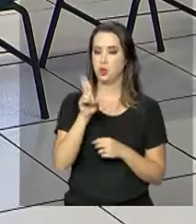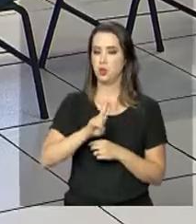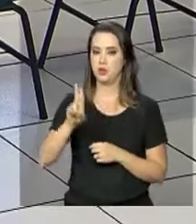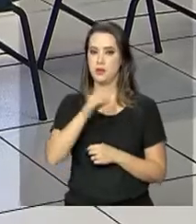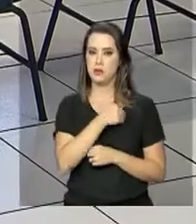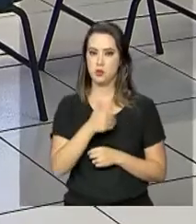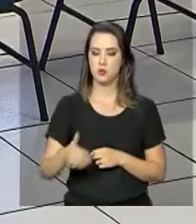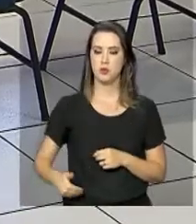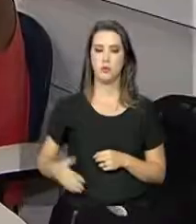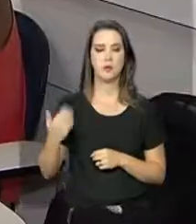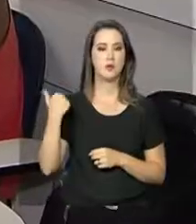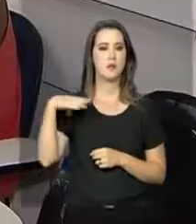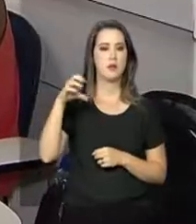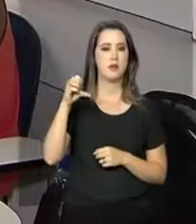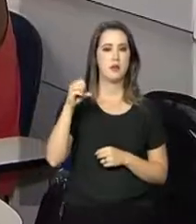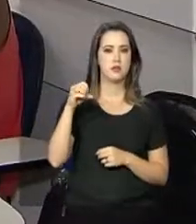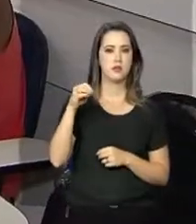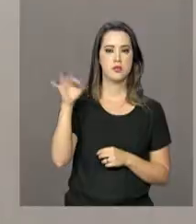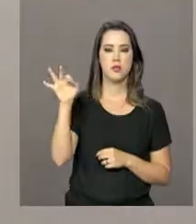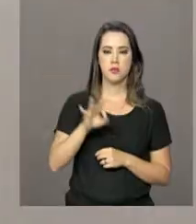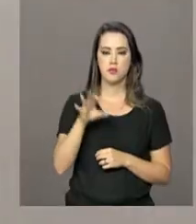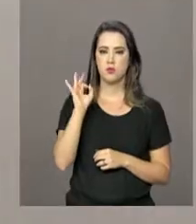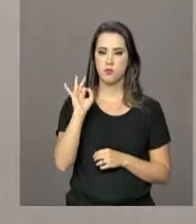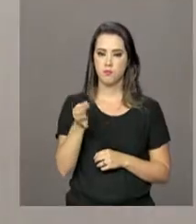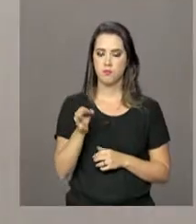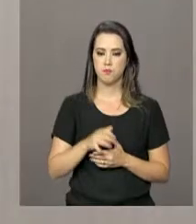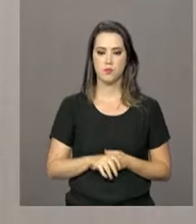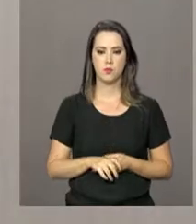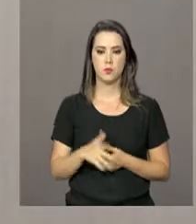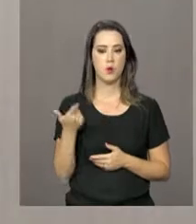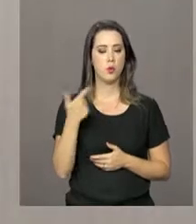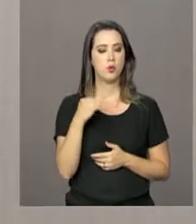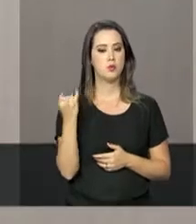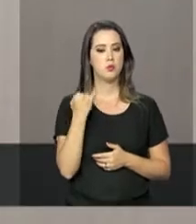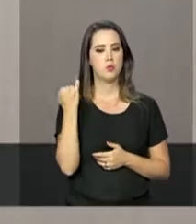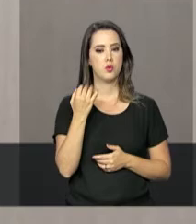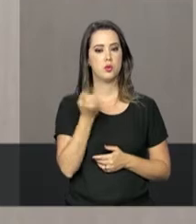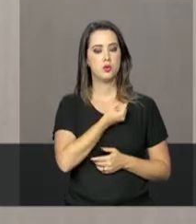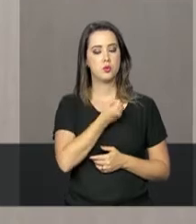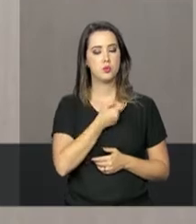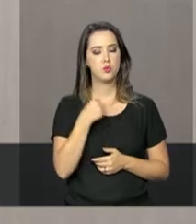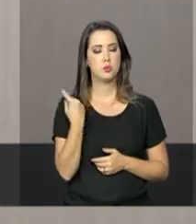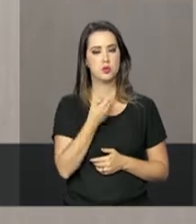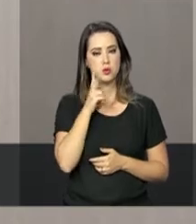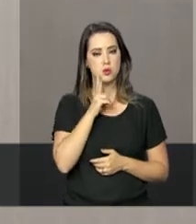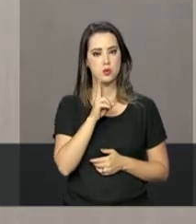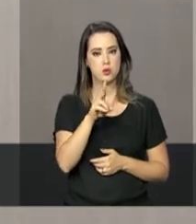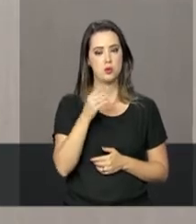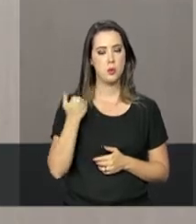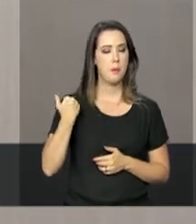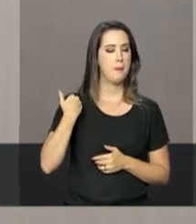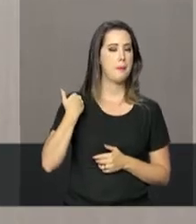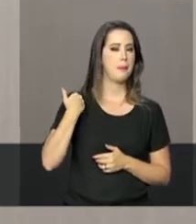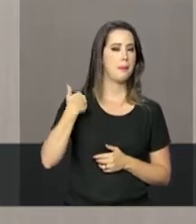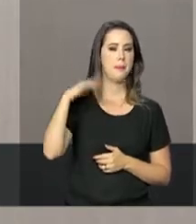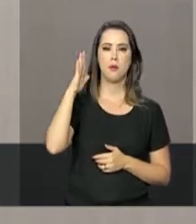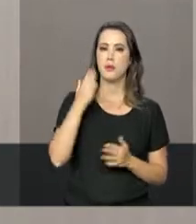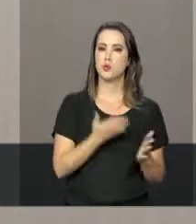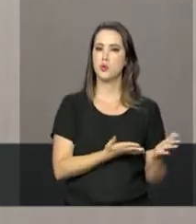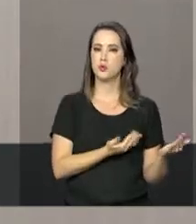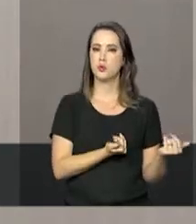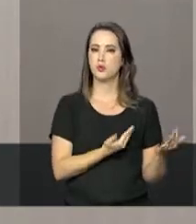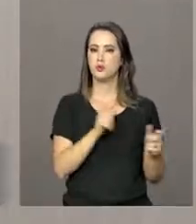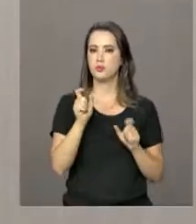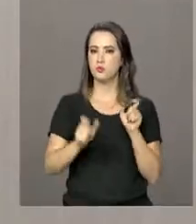oferecidas foram preenchidas por outro destaque que eu acho interessante notar é que mais jovens